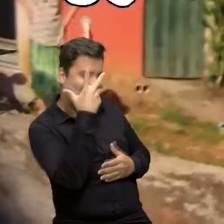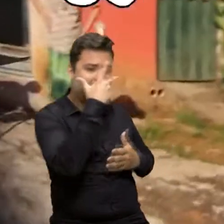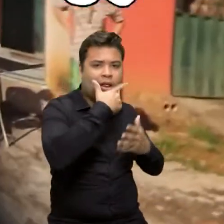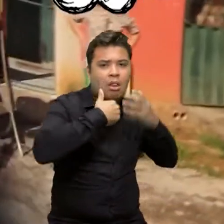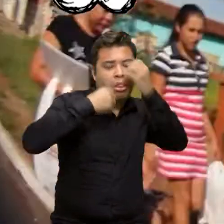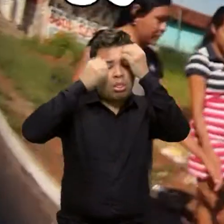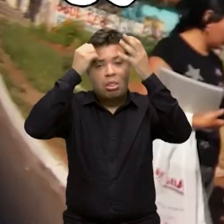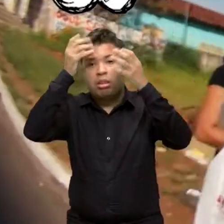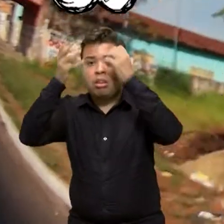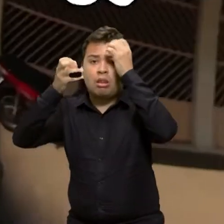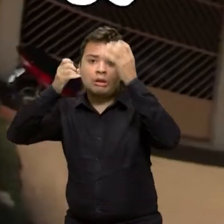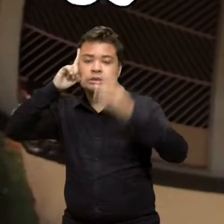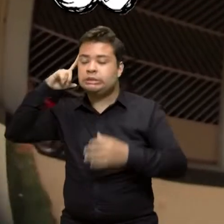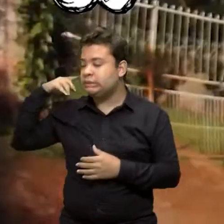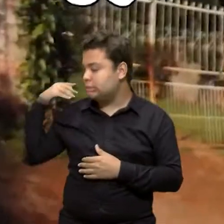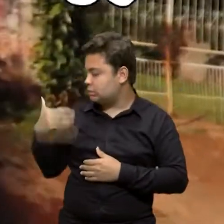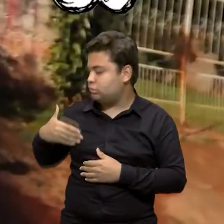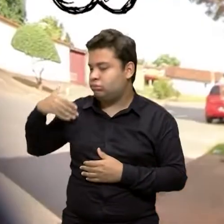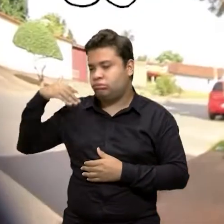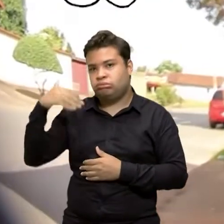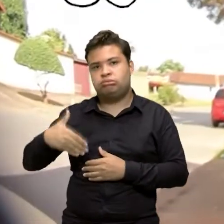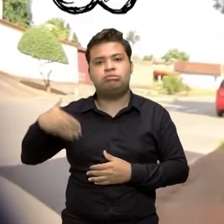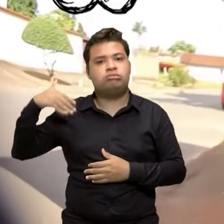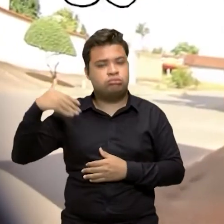bela. Todo dia